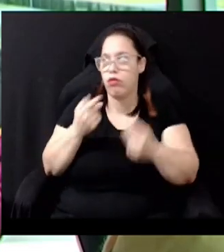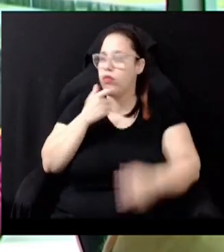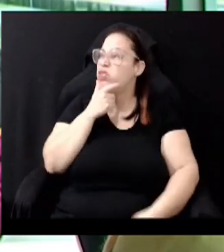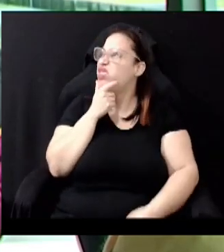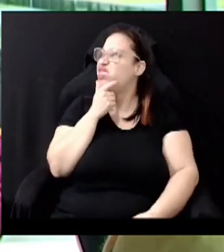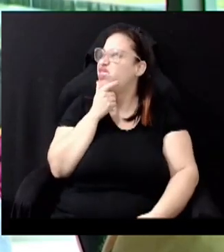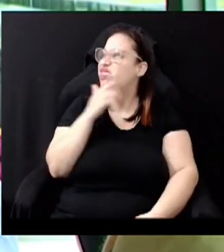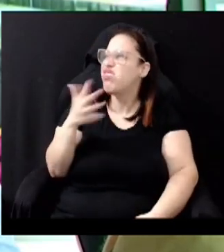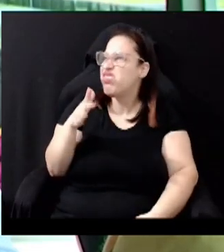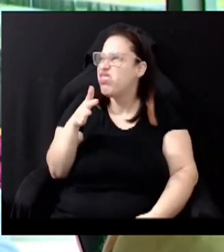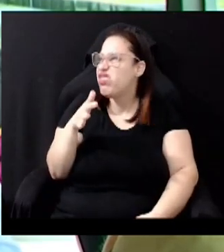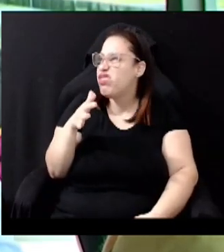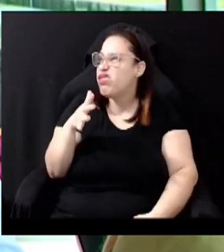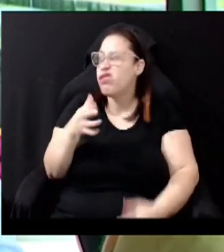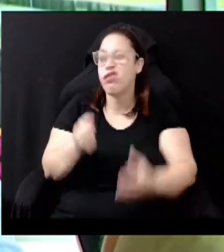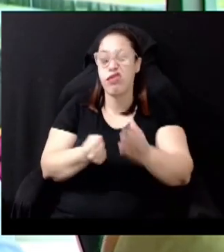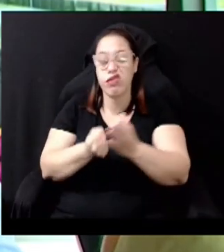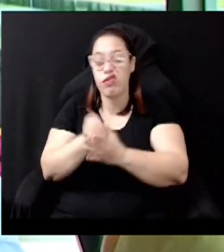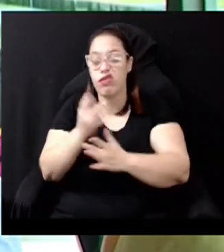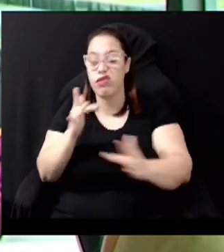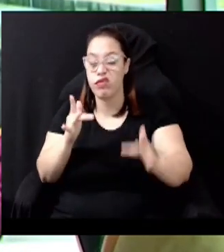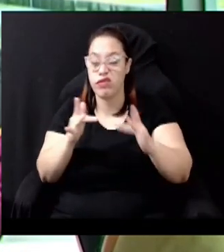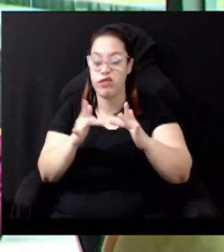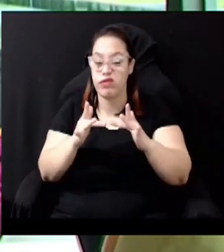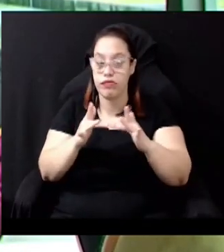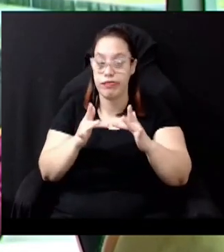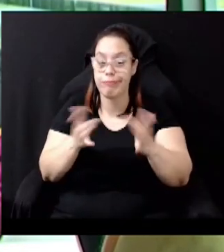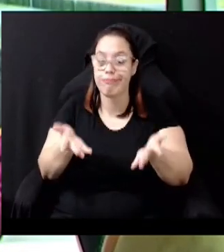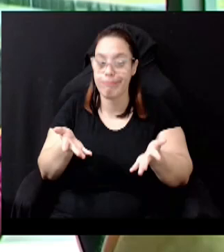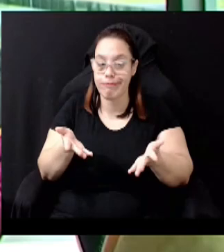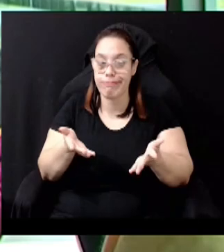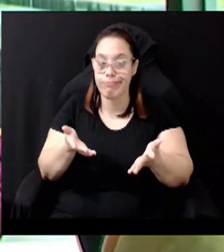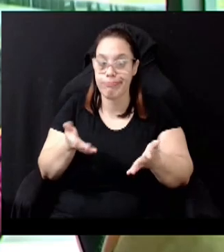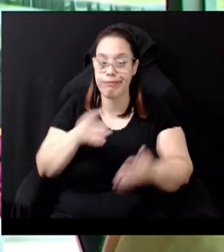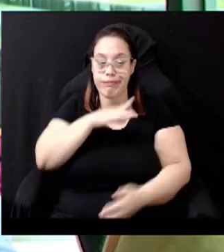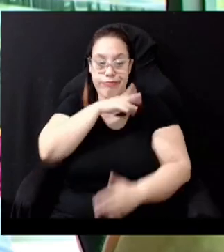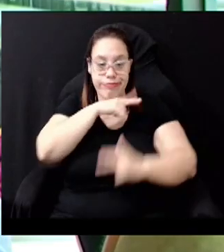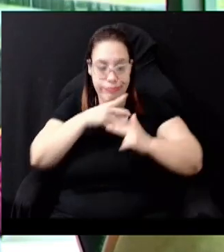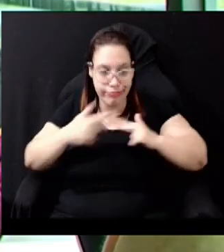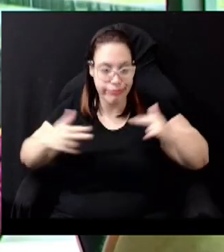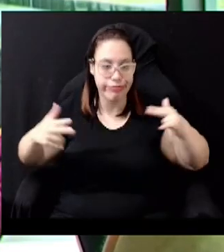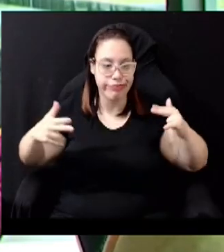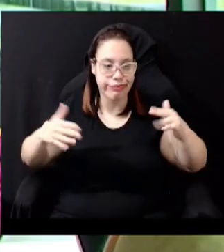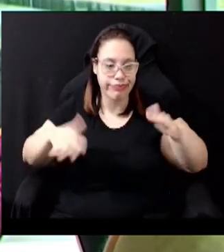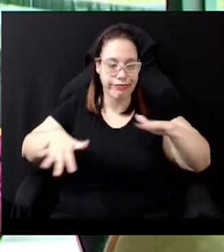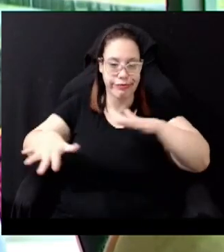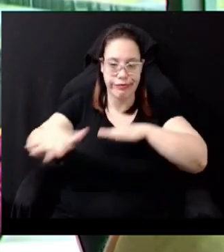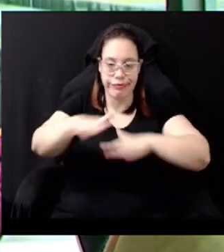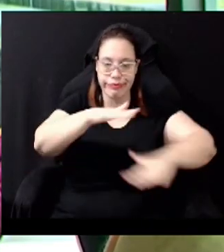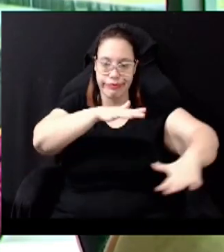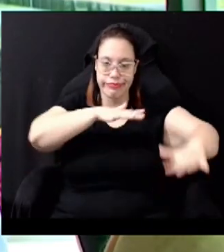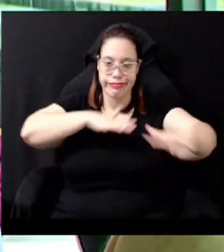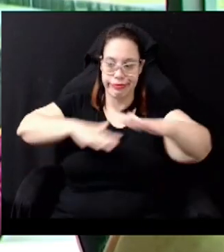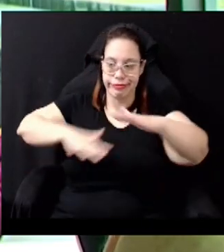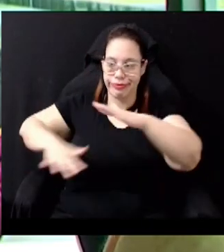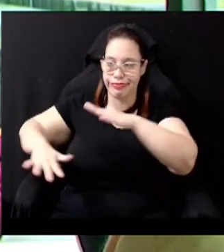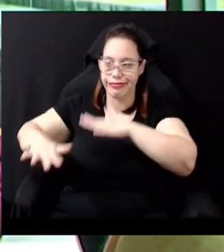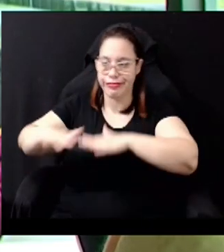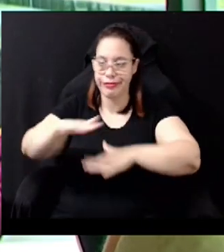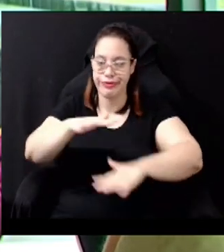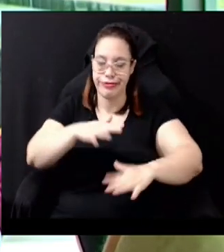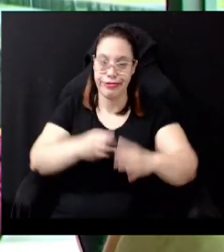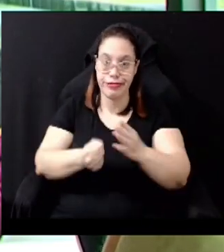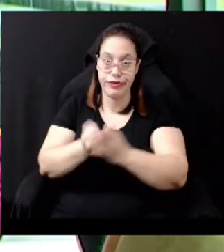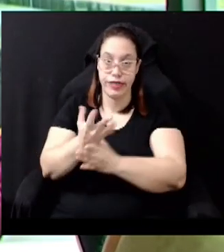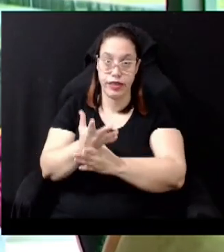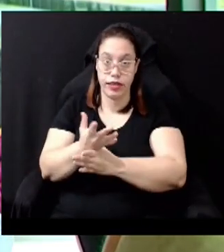precisa criar uma conectividade entre essas áreas para que os animais silvestres possam transitar. E para que isso crie uma harmonia e ele não tenha que